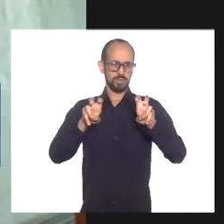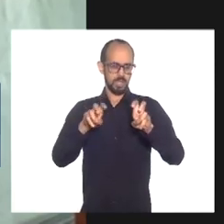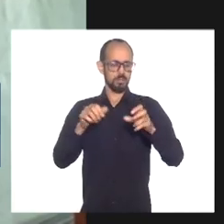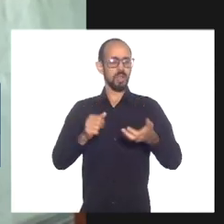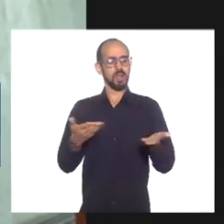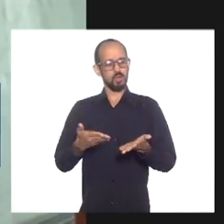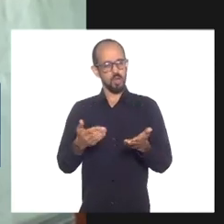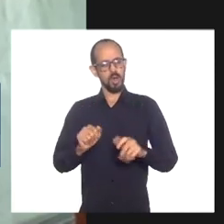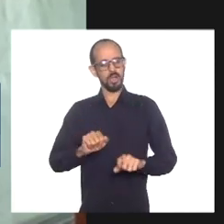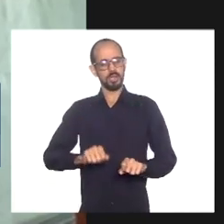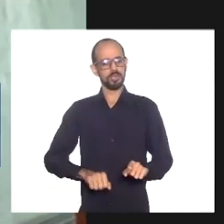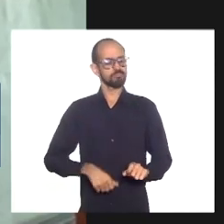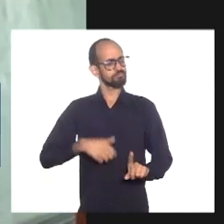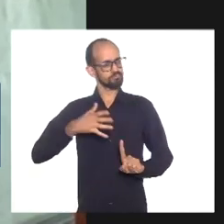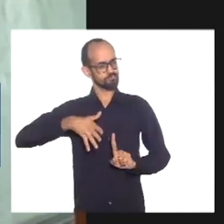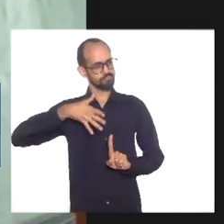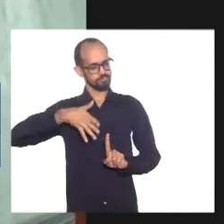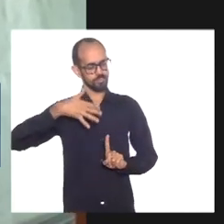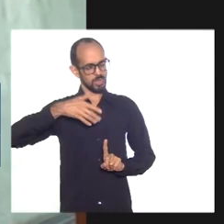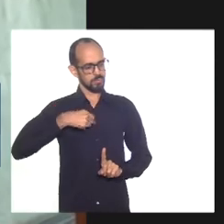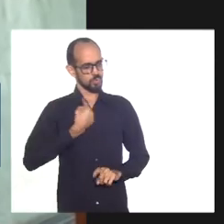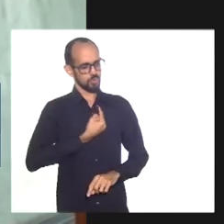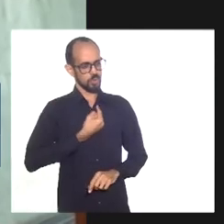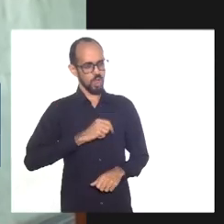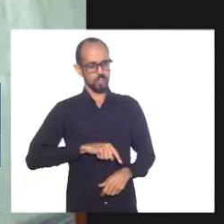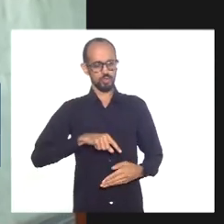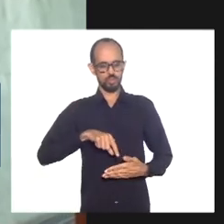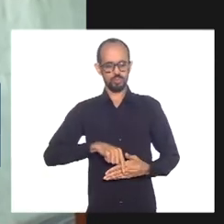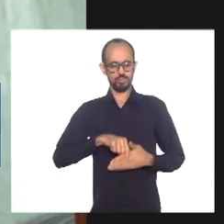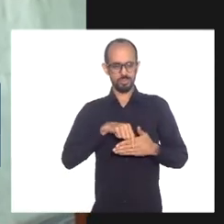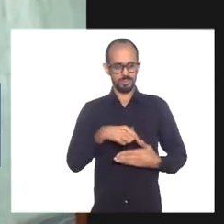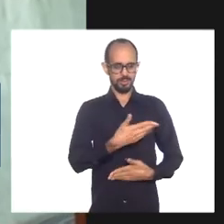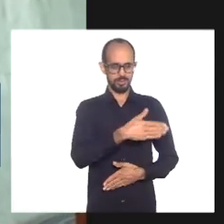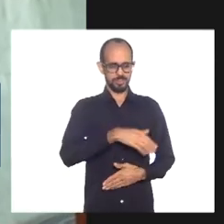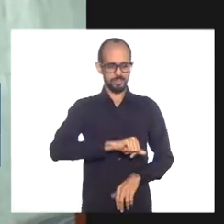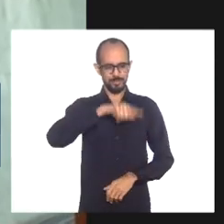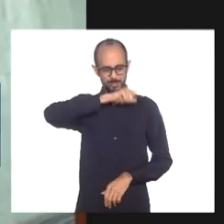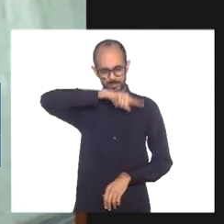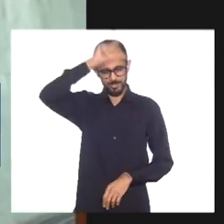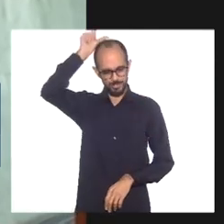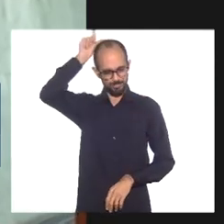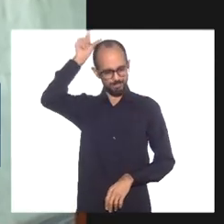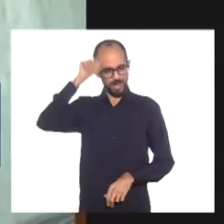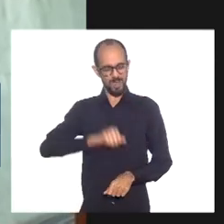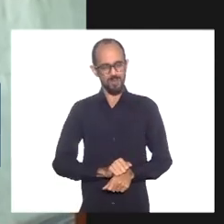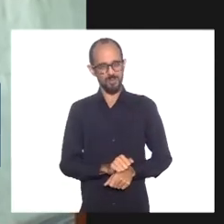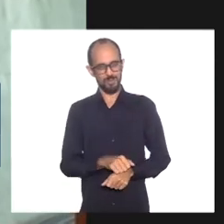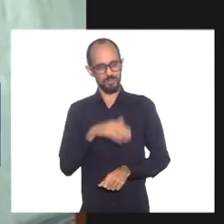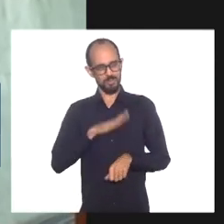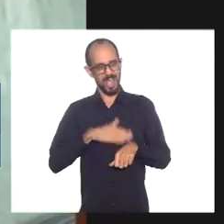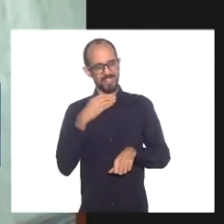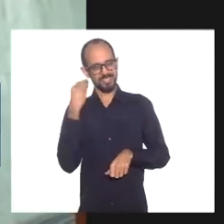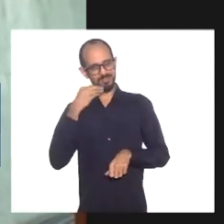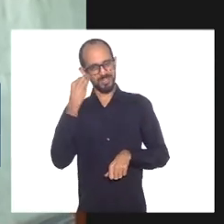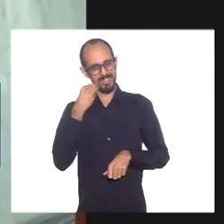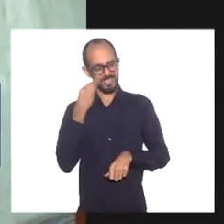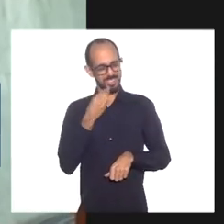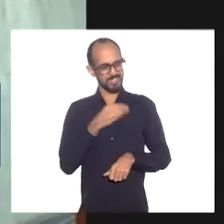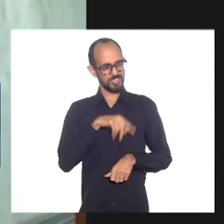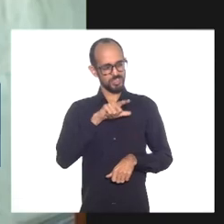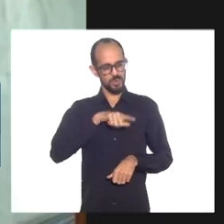né, para o nosso decano, doutor Luiz Paulo, também para usar da palavra